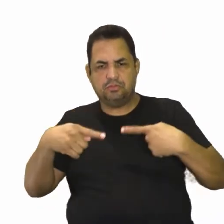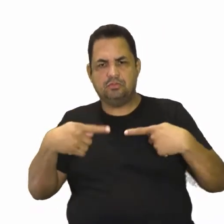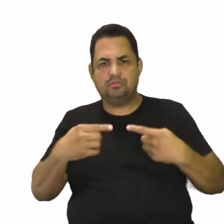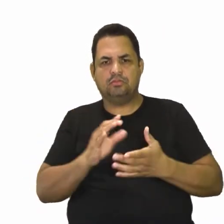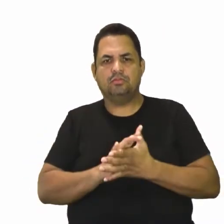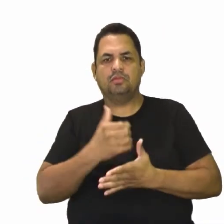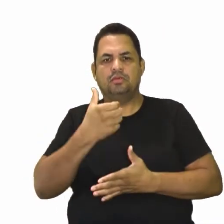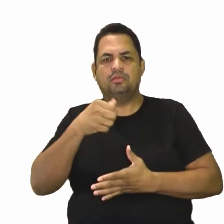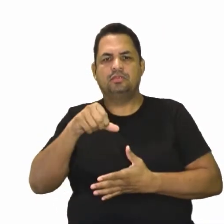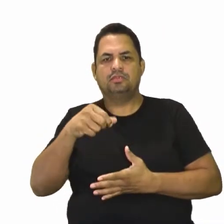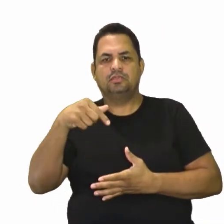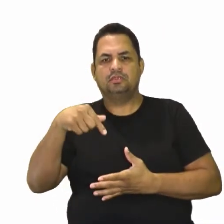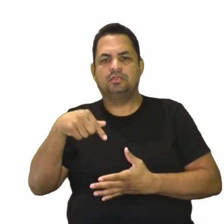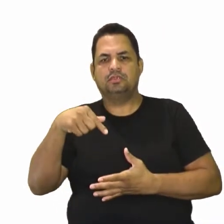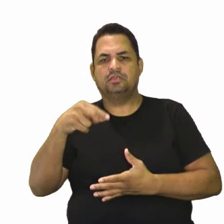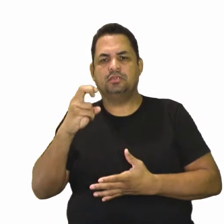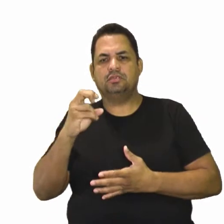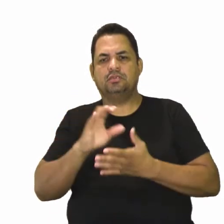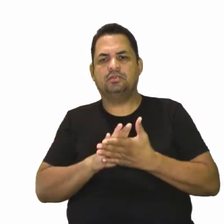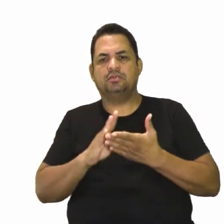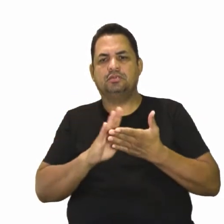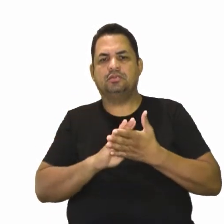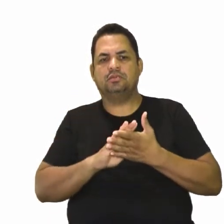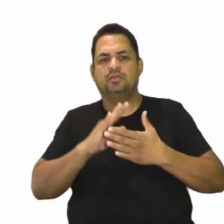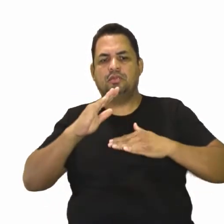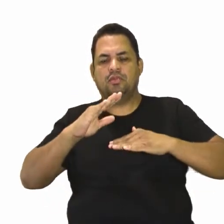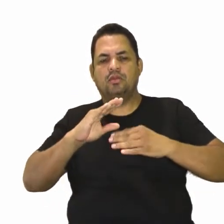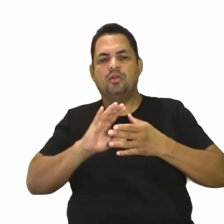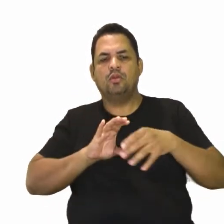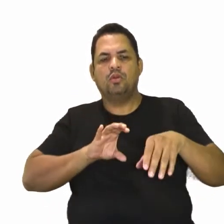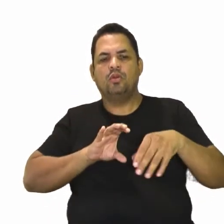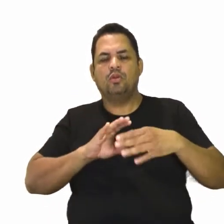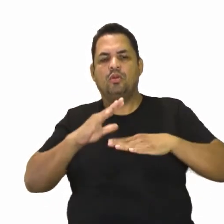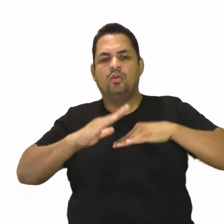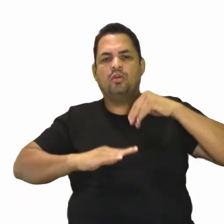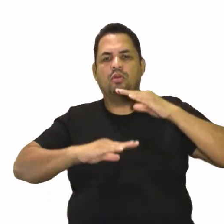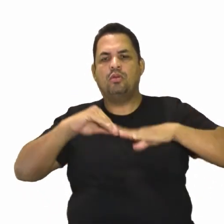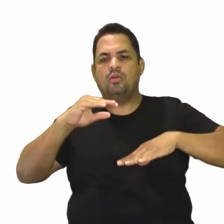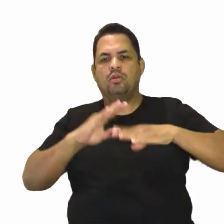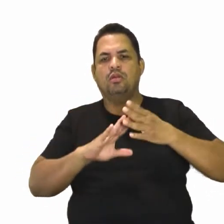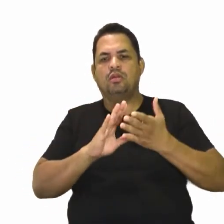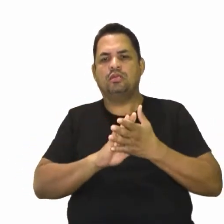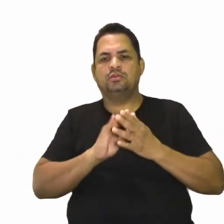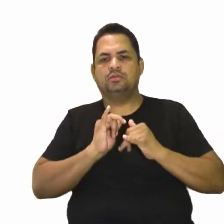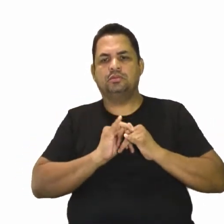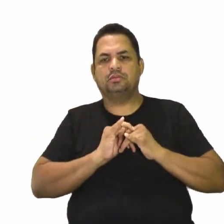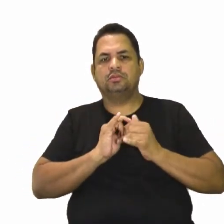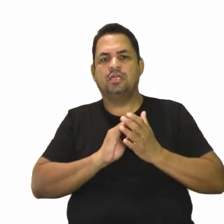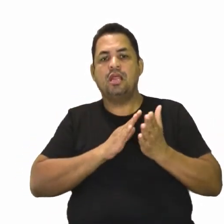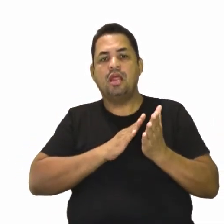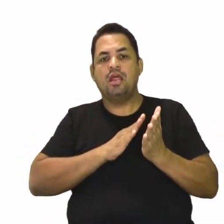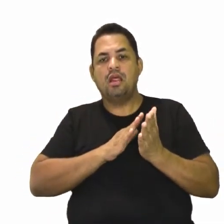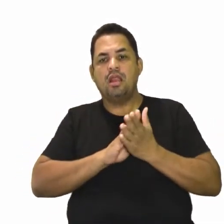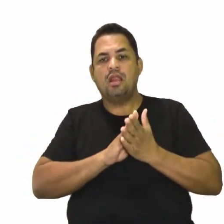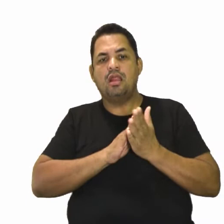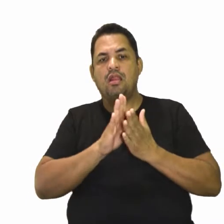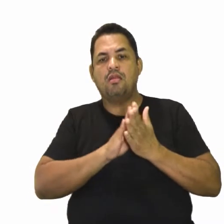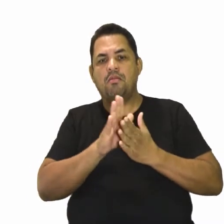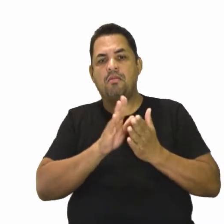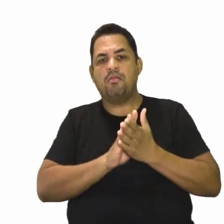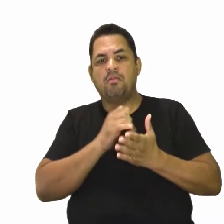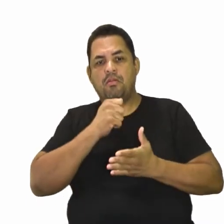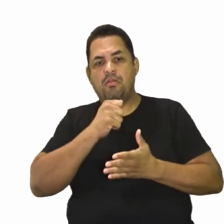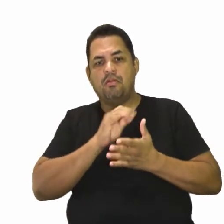Porque em 1975, o jornalista Vladimir Herzog é assassinado nas dependências do DOI-CODE de